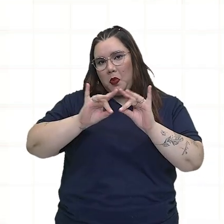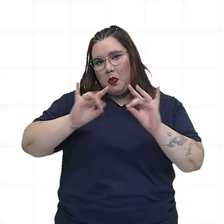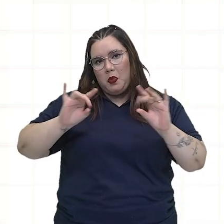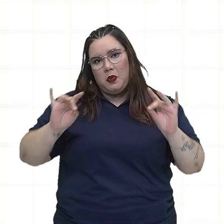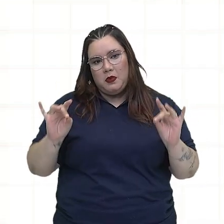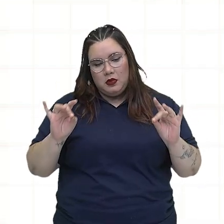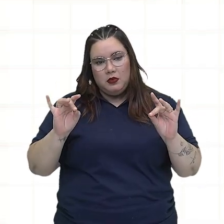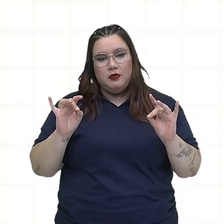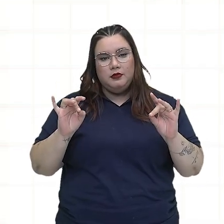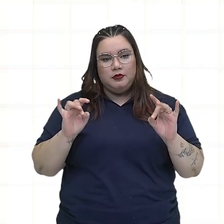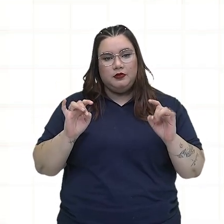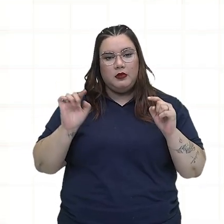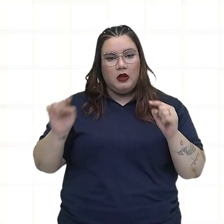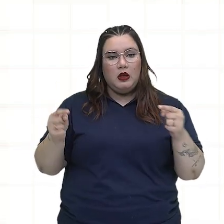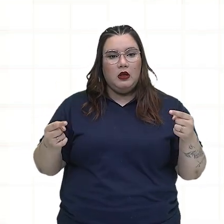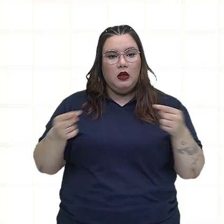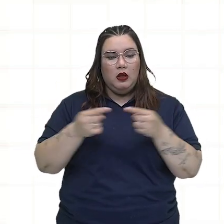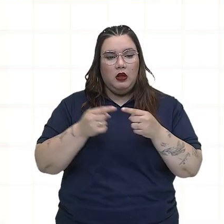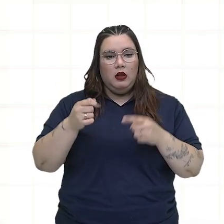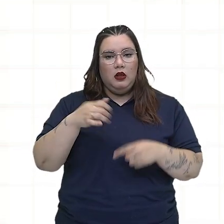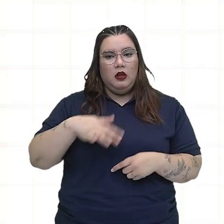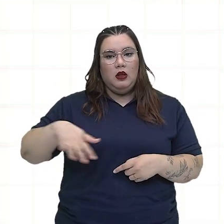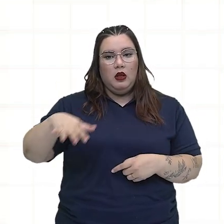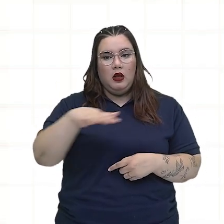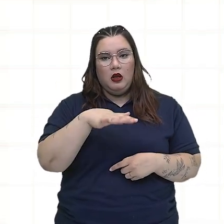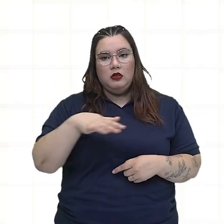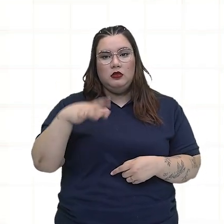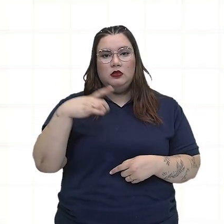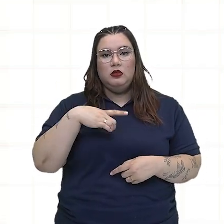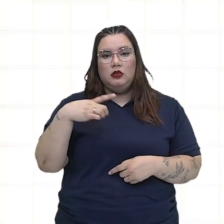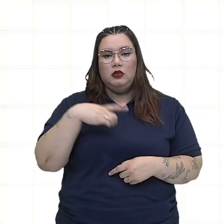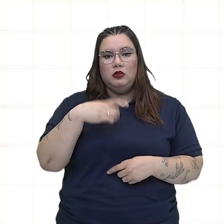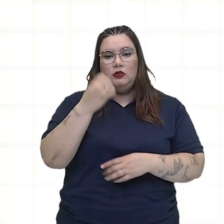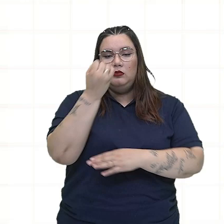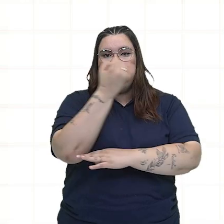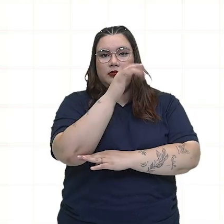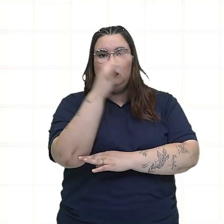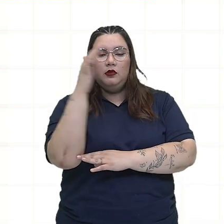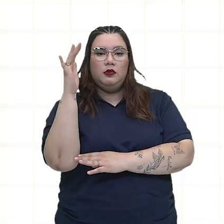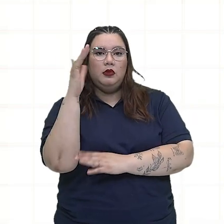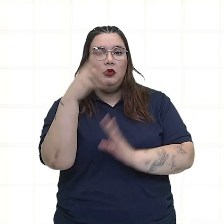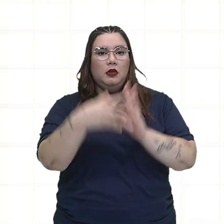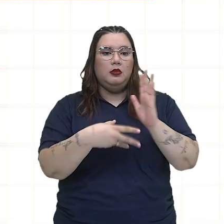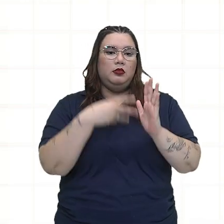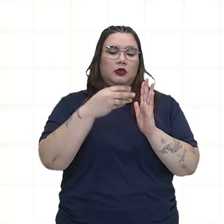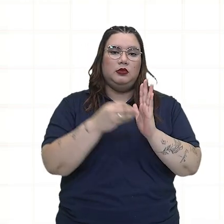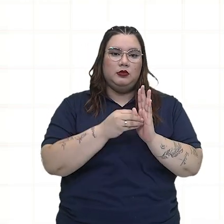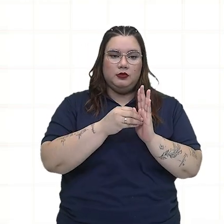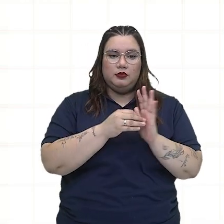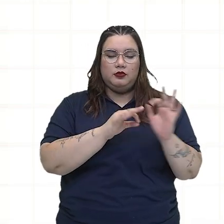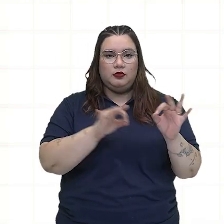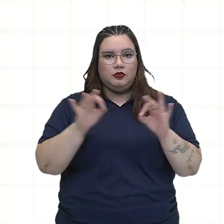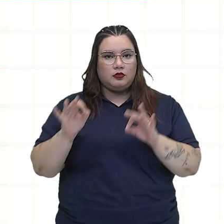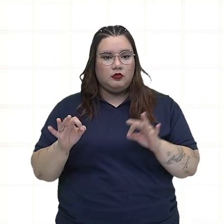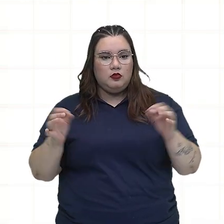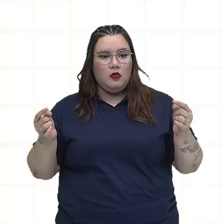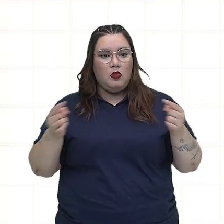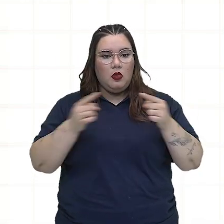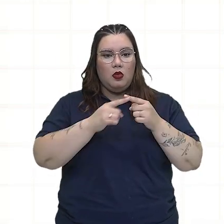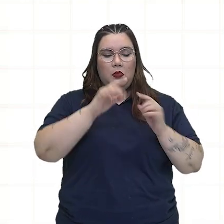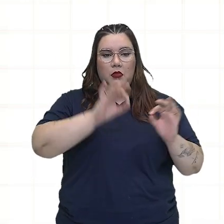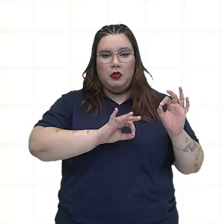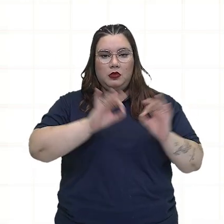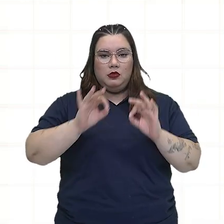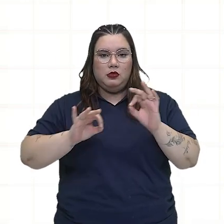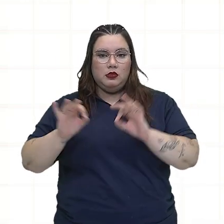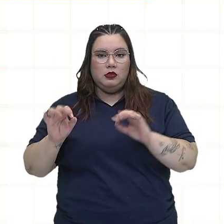temperaturas elevadas e ele é bastante úmido devido à presença da floresta amazônica, onde, através